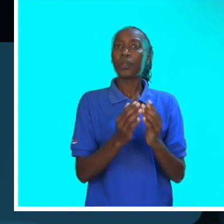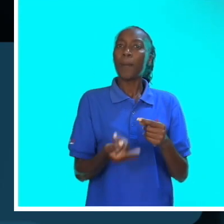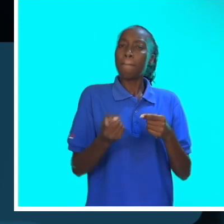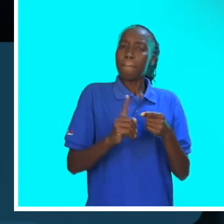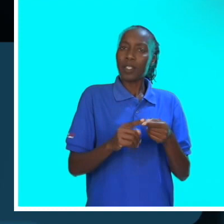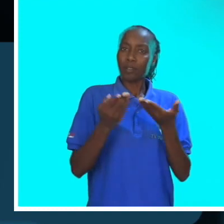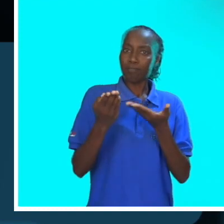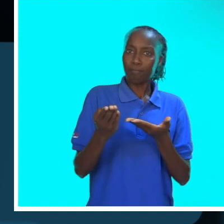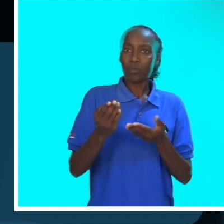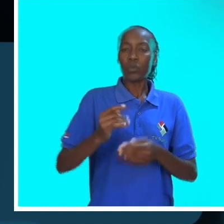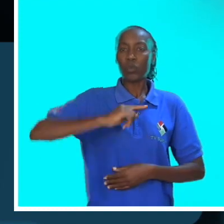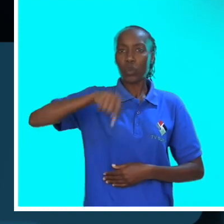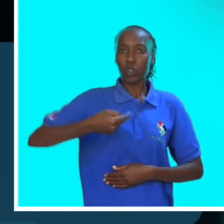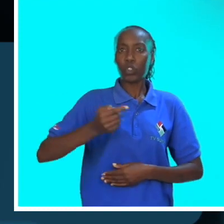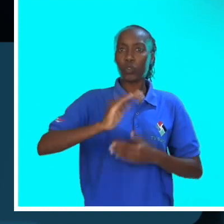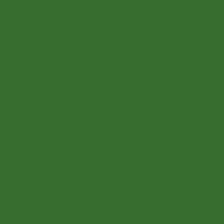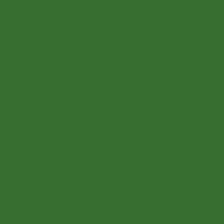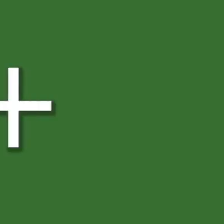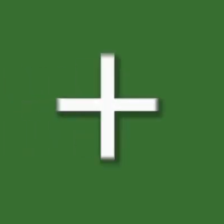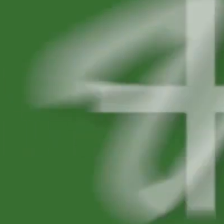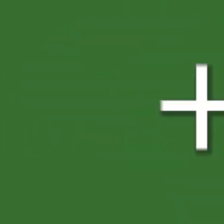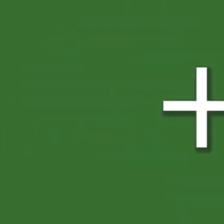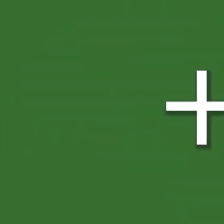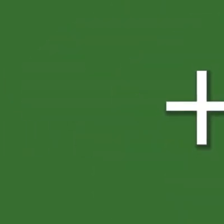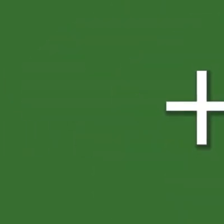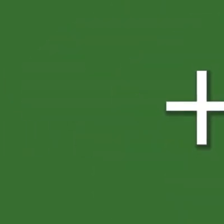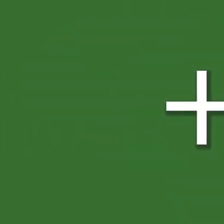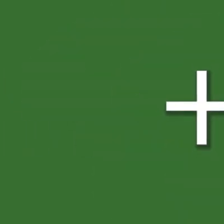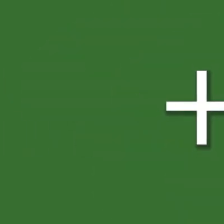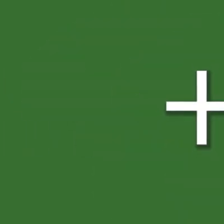daqui a 7 dias. Até lá!